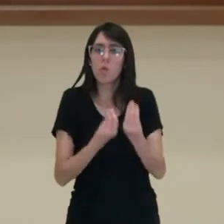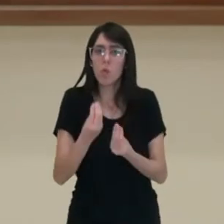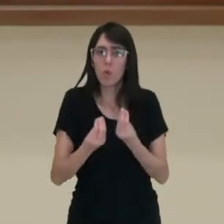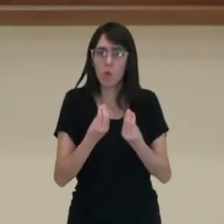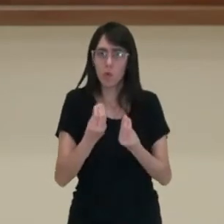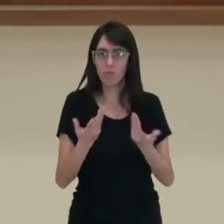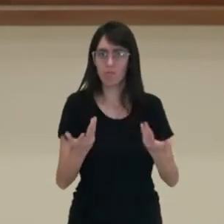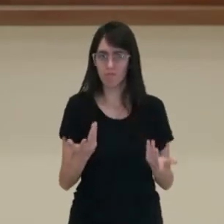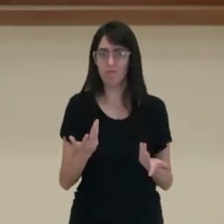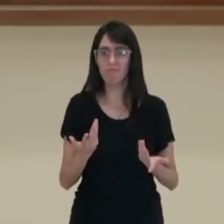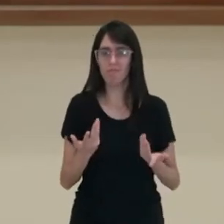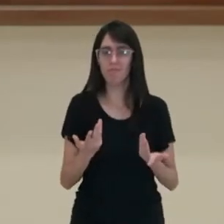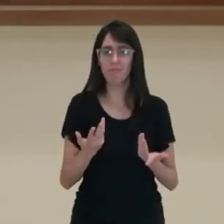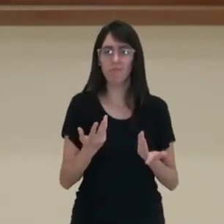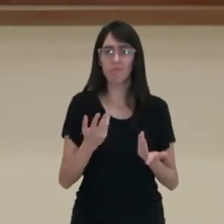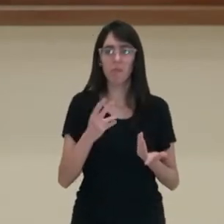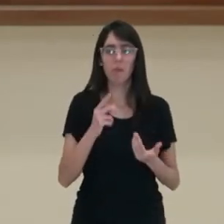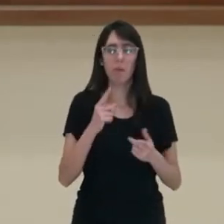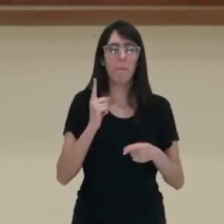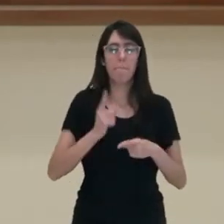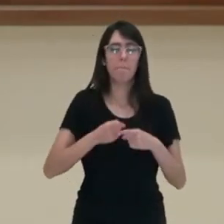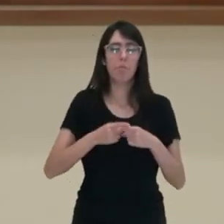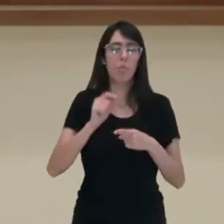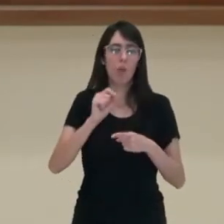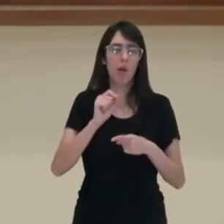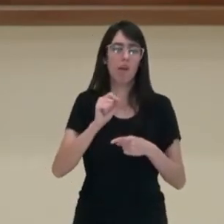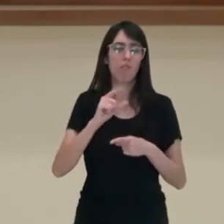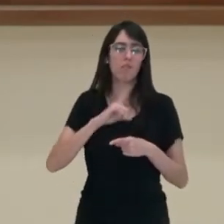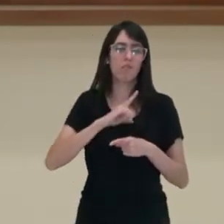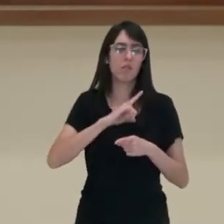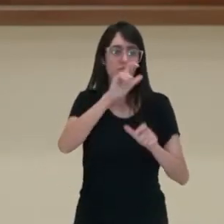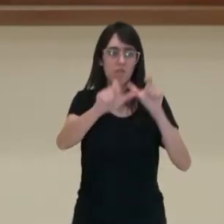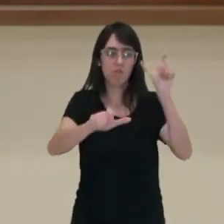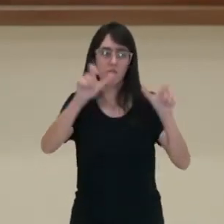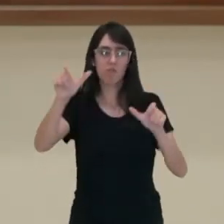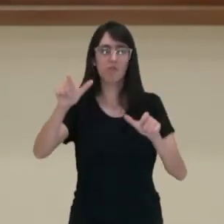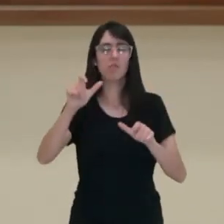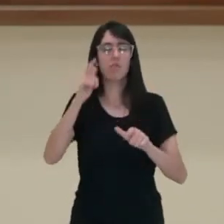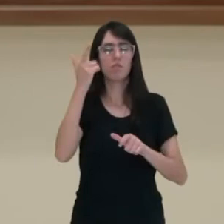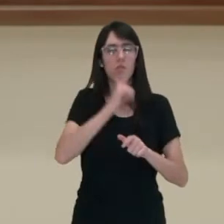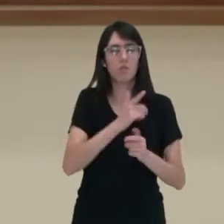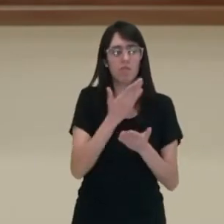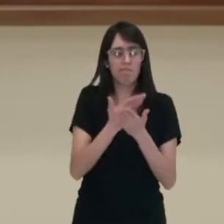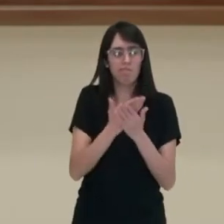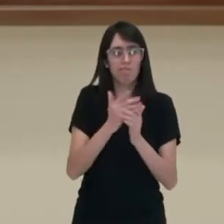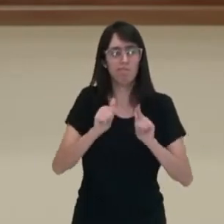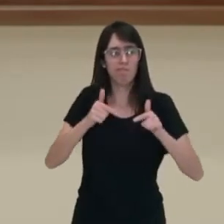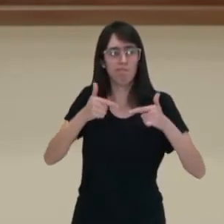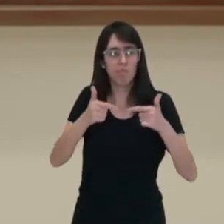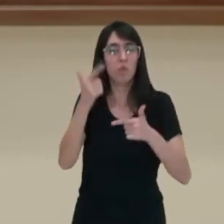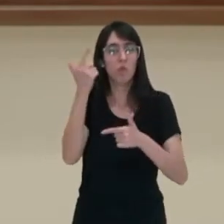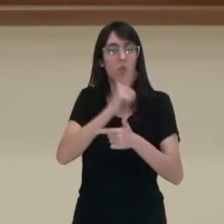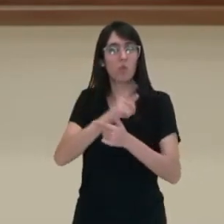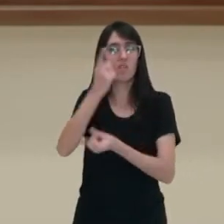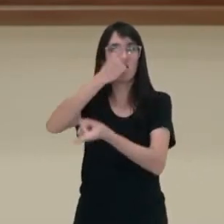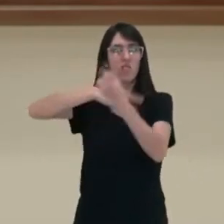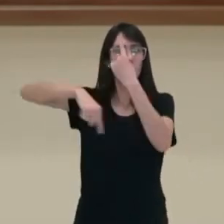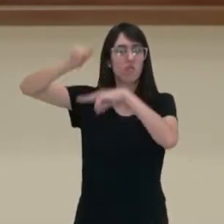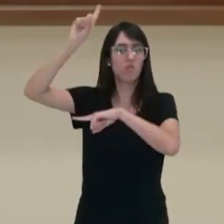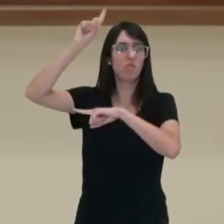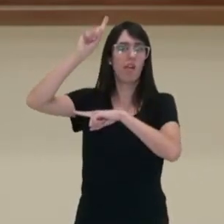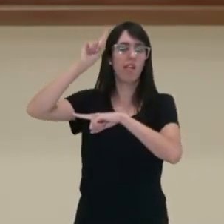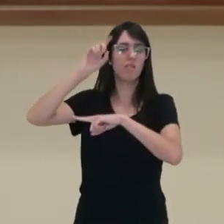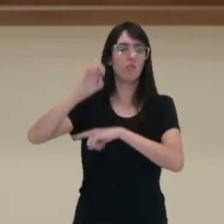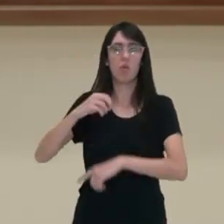os sujeitos, de acordo com o seu mérito, com o seu desempenho, terão sucesso, ou